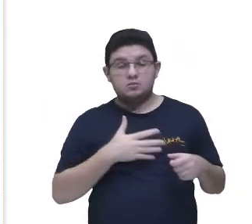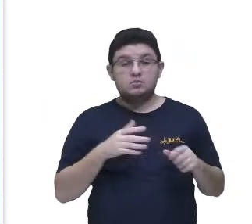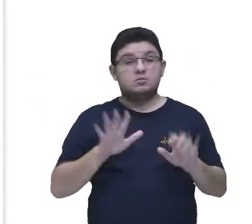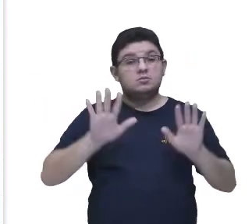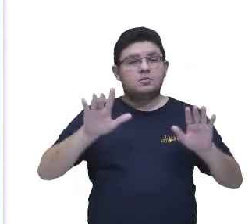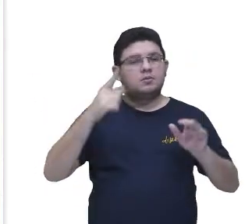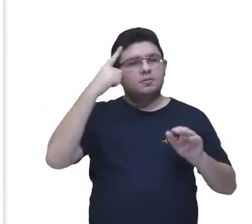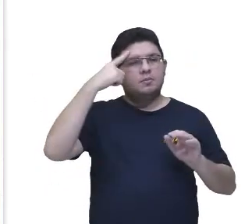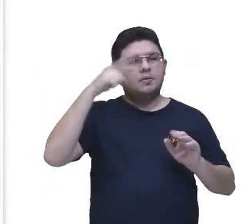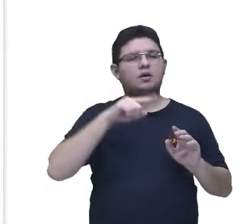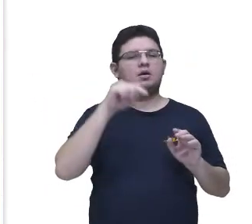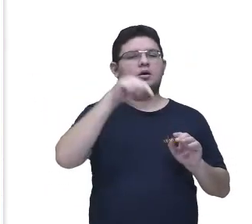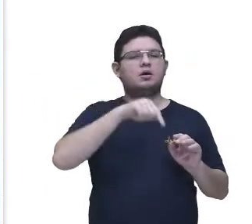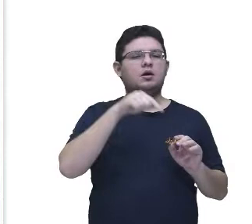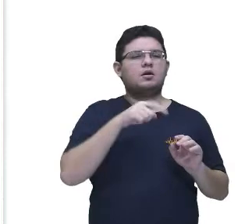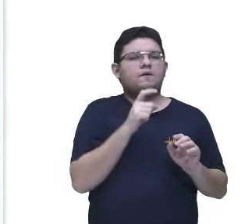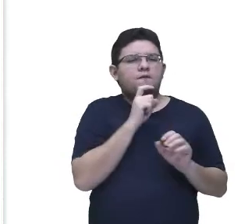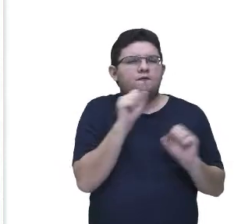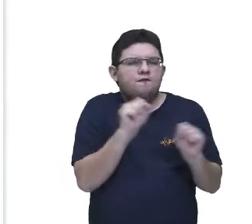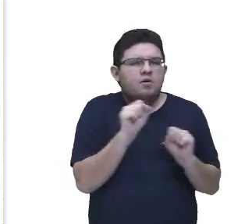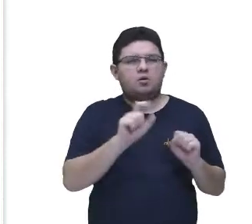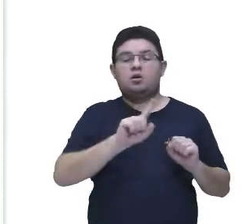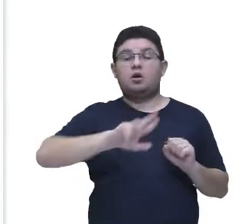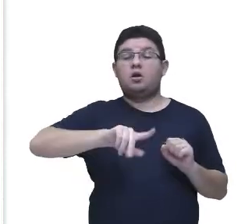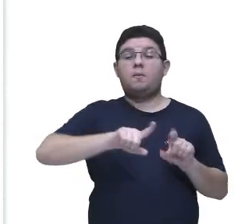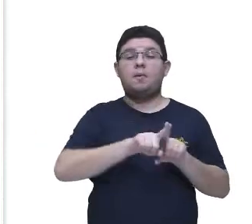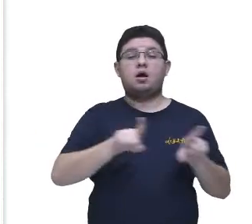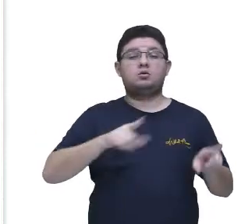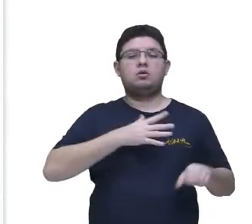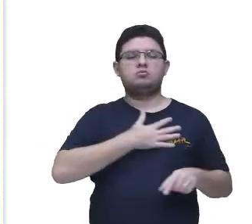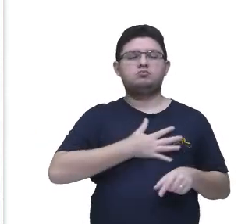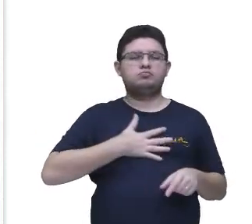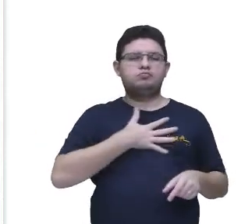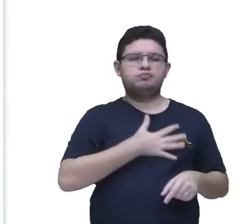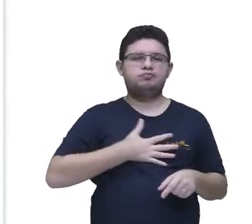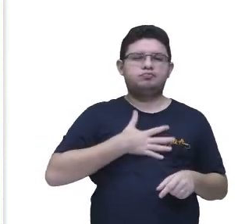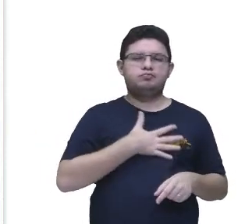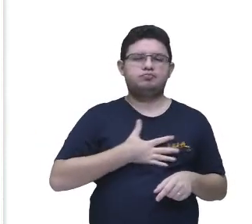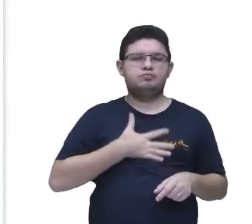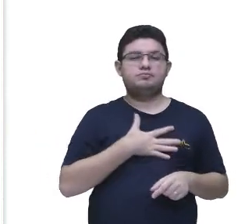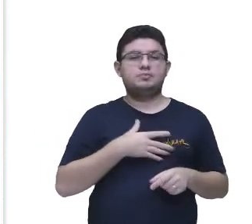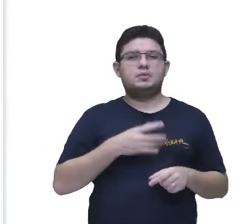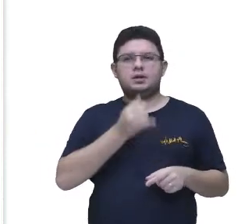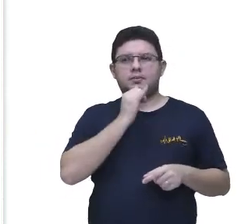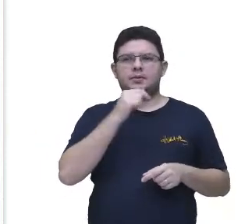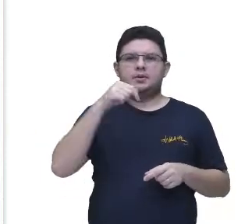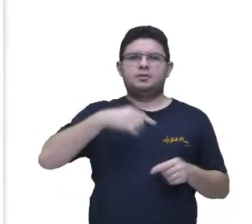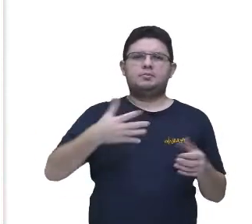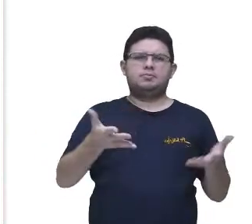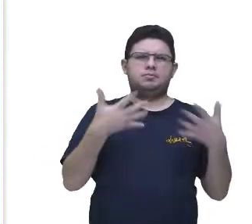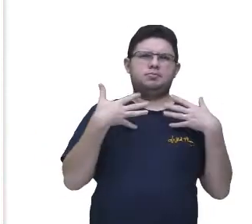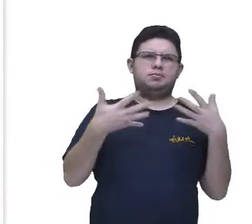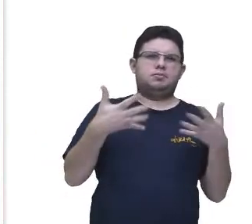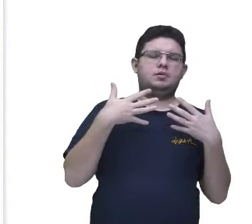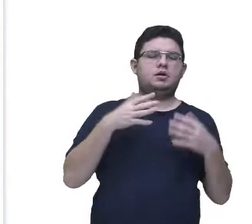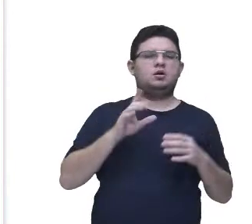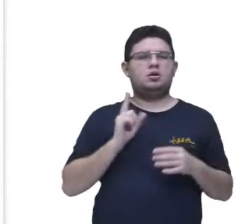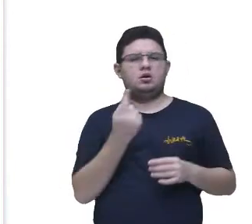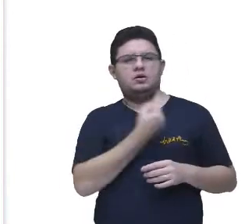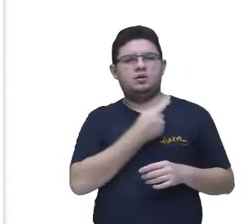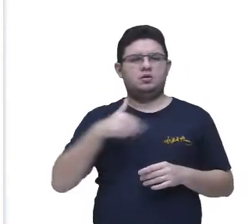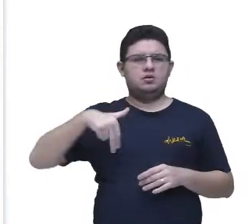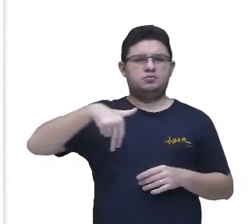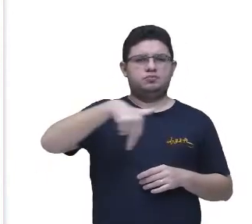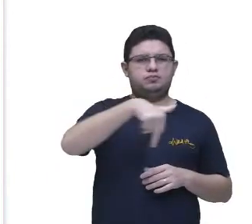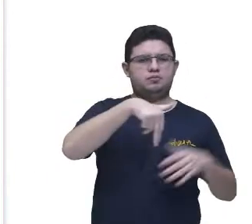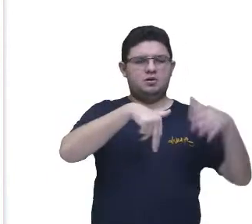seria mais agradável. Tanto é que quando está muito calor e está o sol forte, o que a gente procura? Um lugar para se abrigar, né, e se